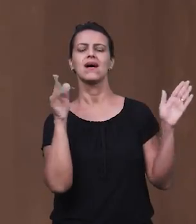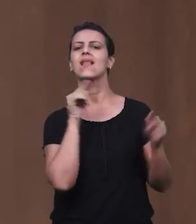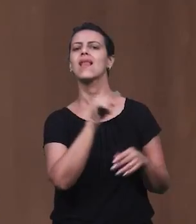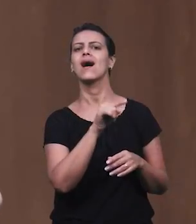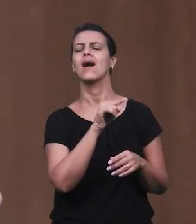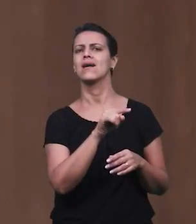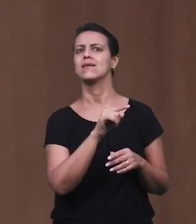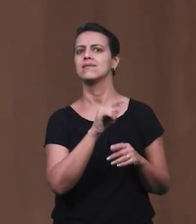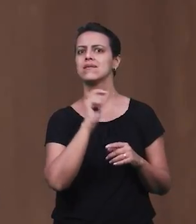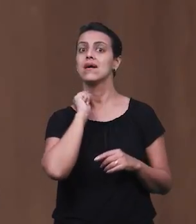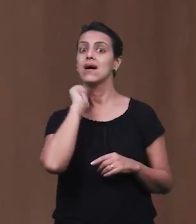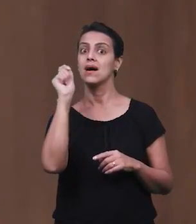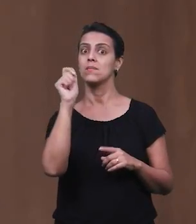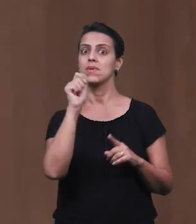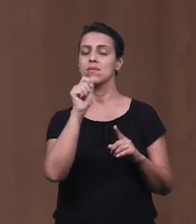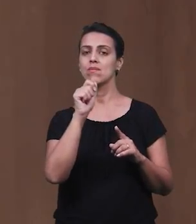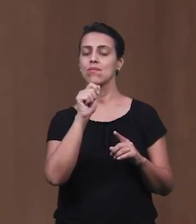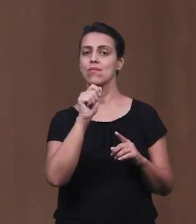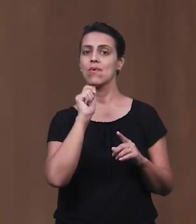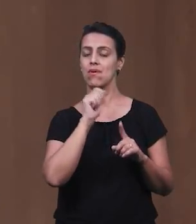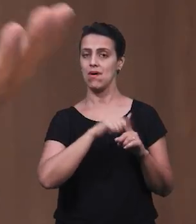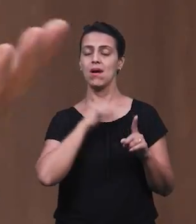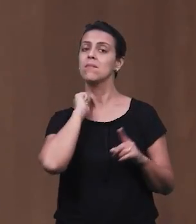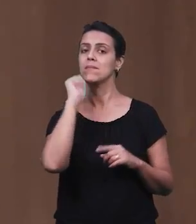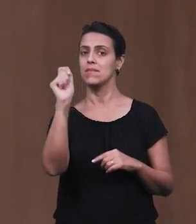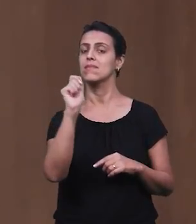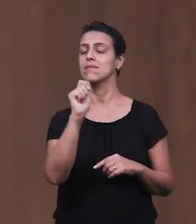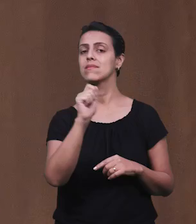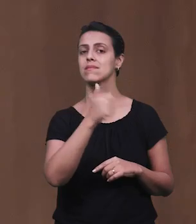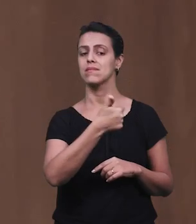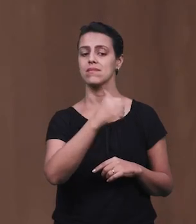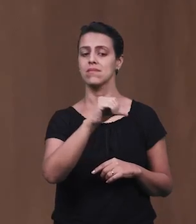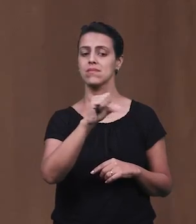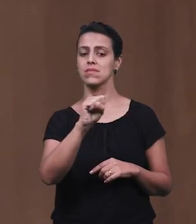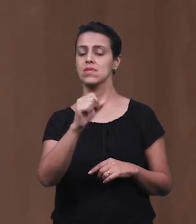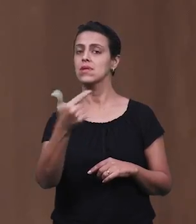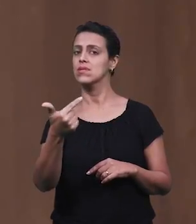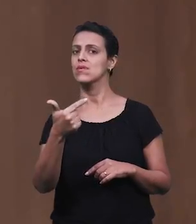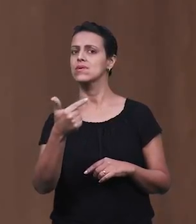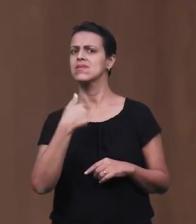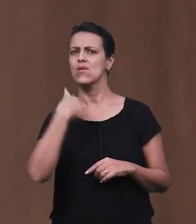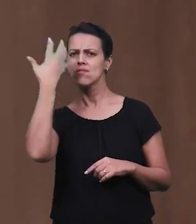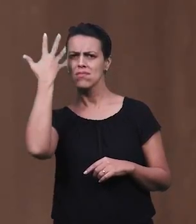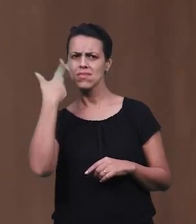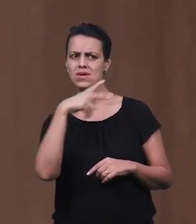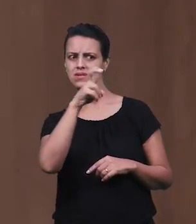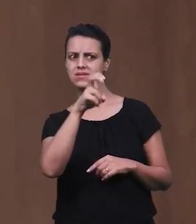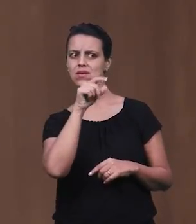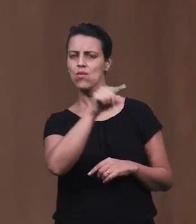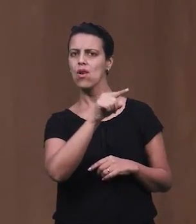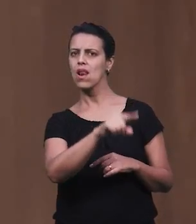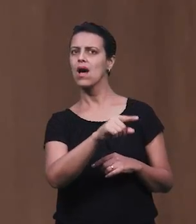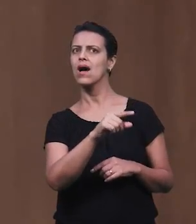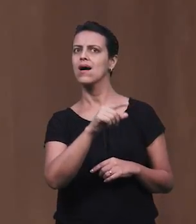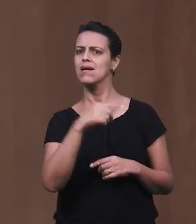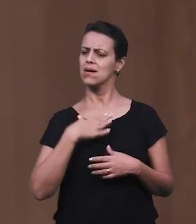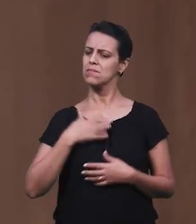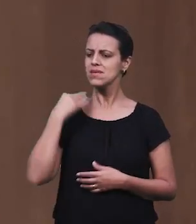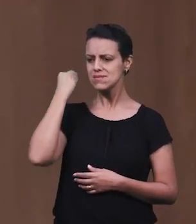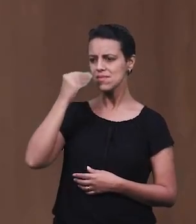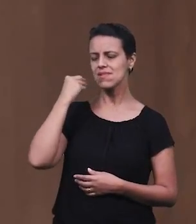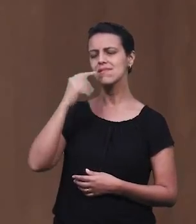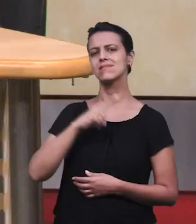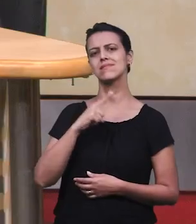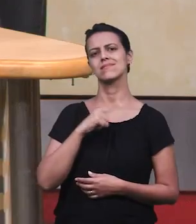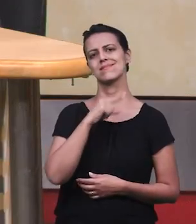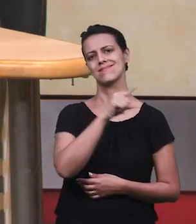naquela época, isso em abril de 82, passei 5 dias em Portugal, E o senhor deu essa bênção ali. Então essa foi a minha experiência que eu tive com